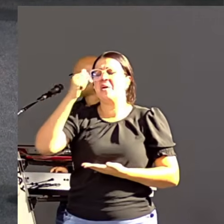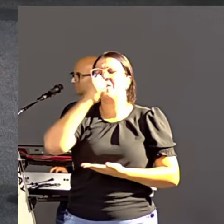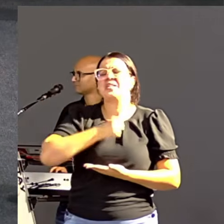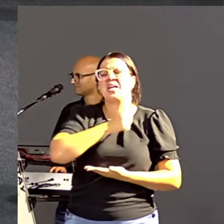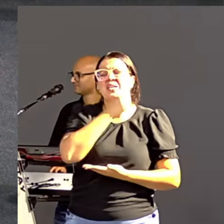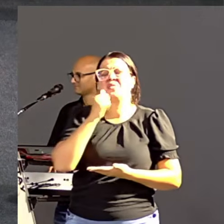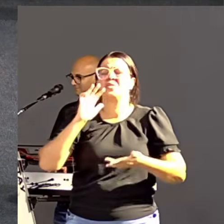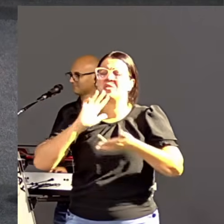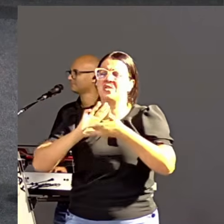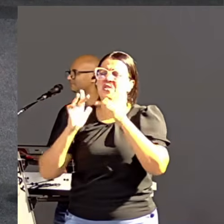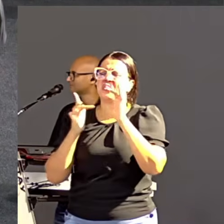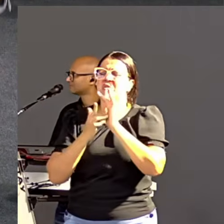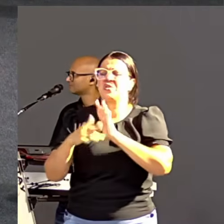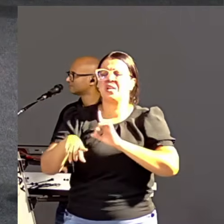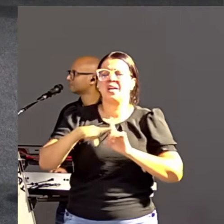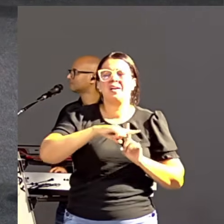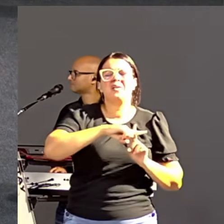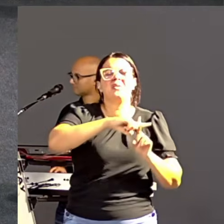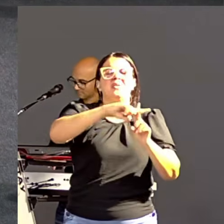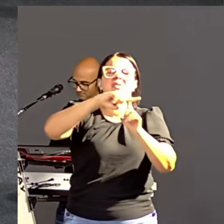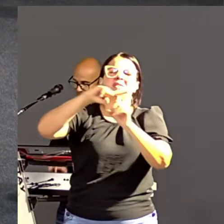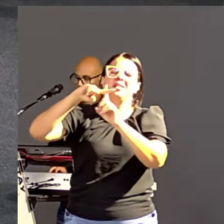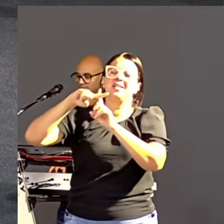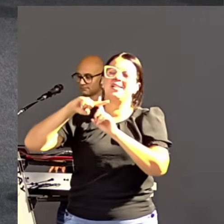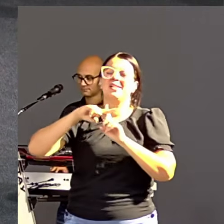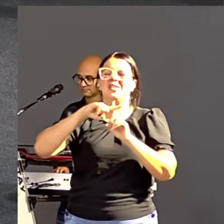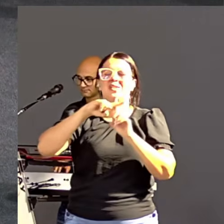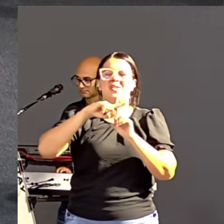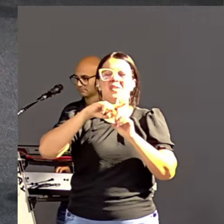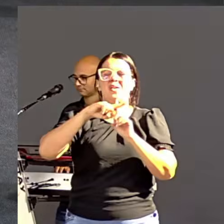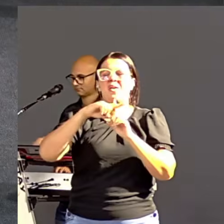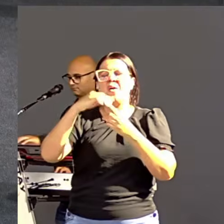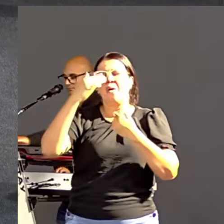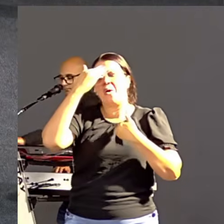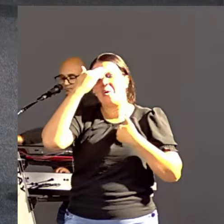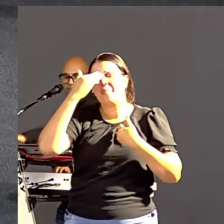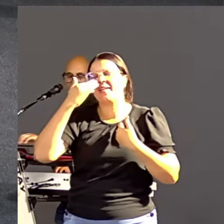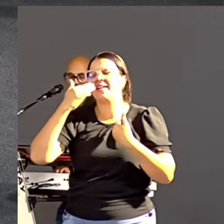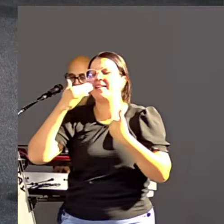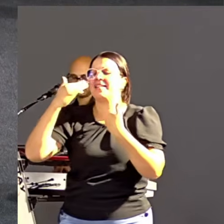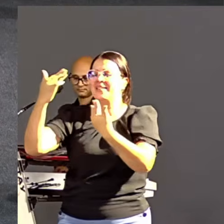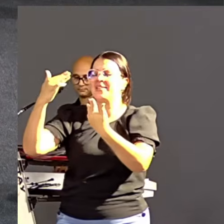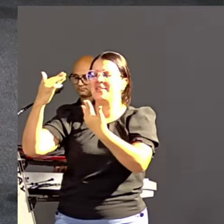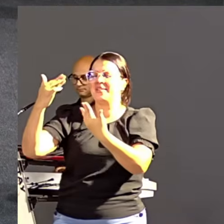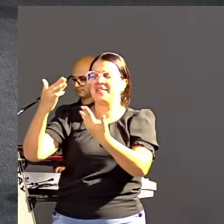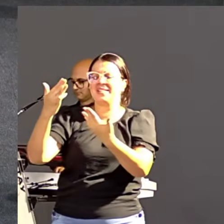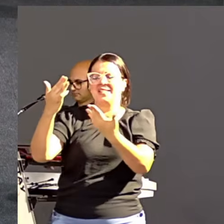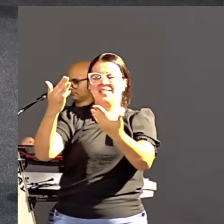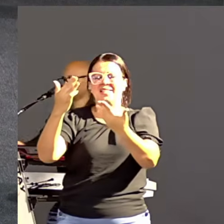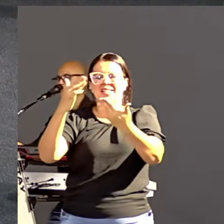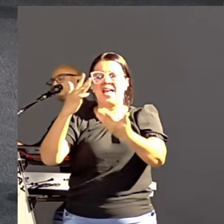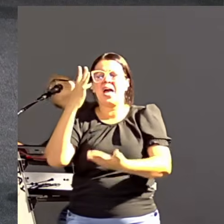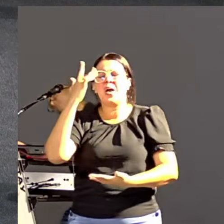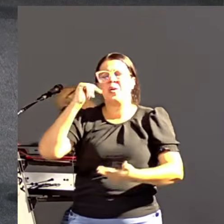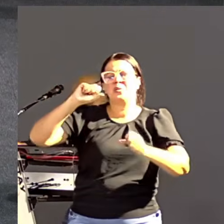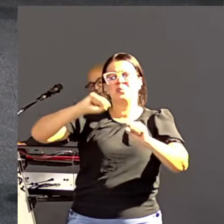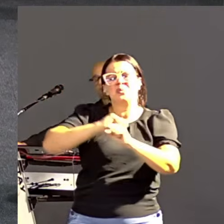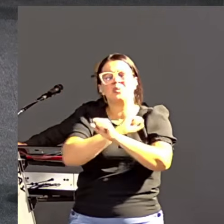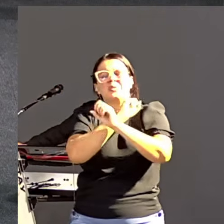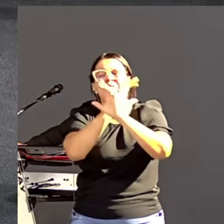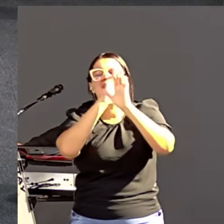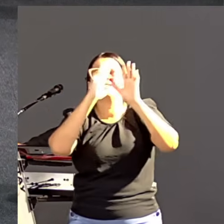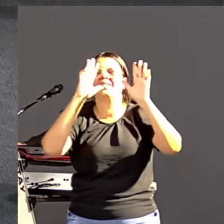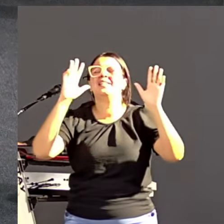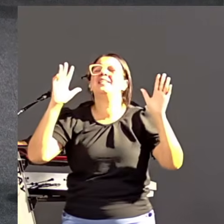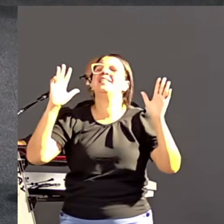sacrifício de Jesus. Obrigado por esse renovo. Obrigado porque eu sei que essa é a manhã de despertar. Essa é a manhã